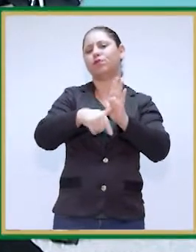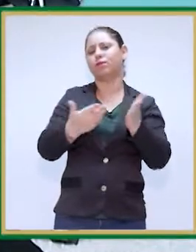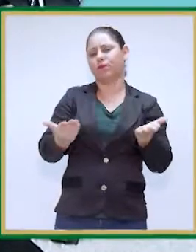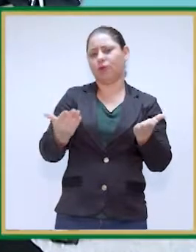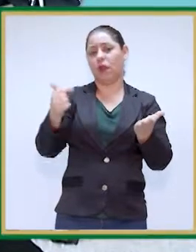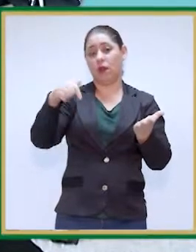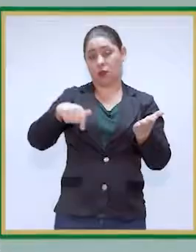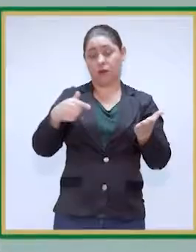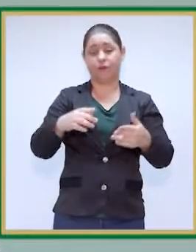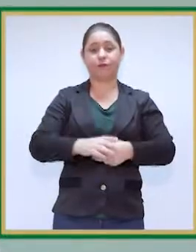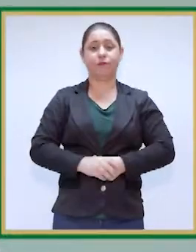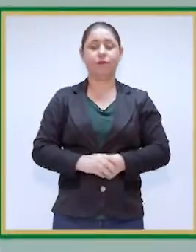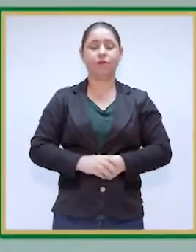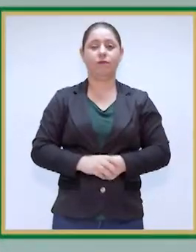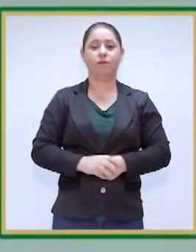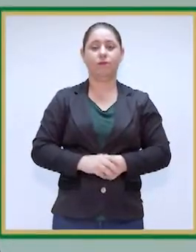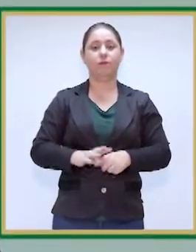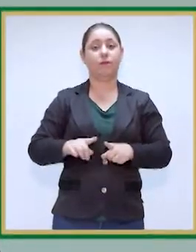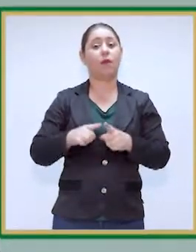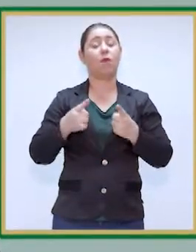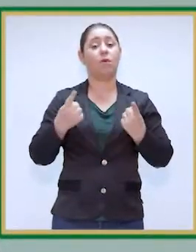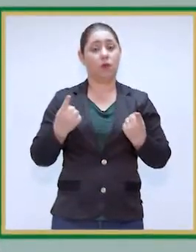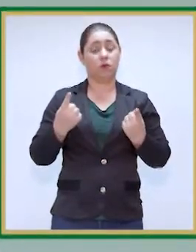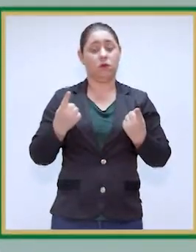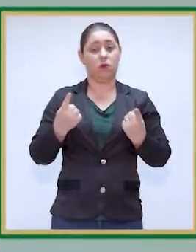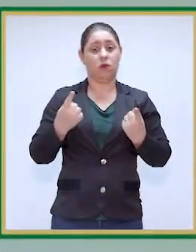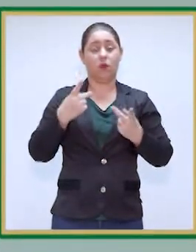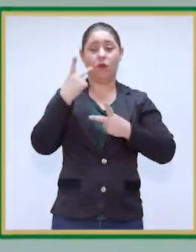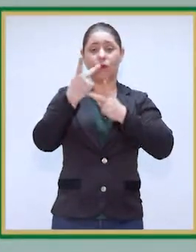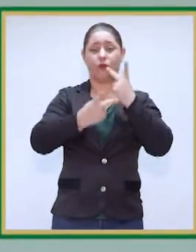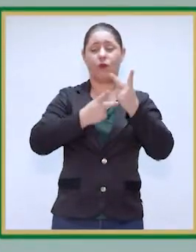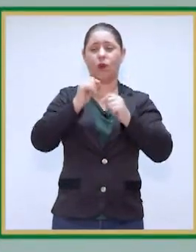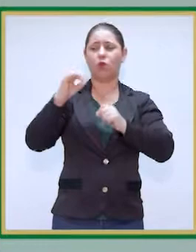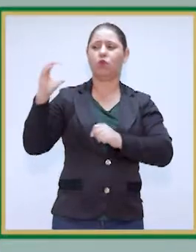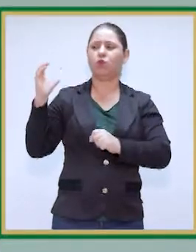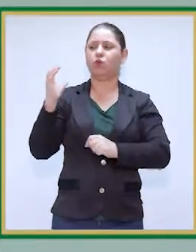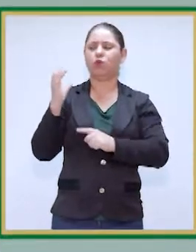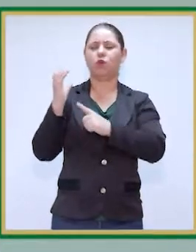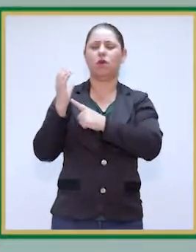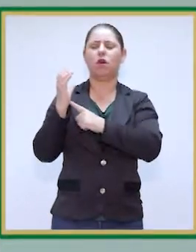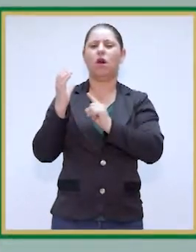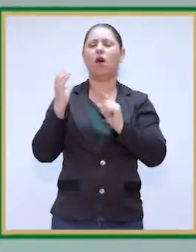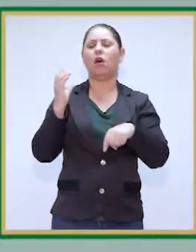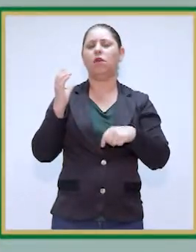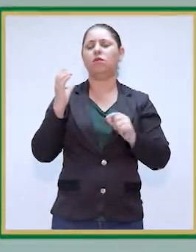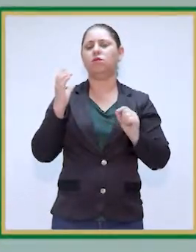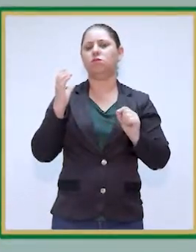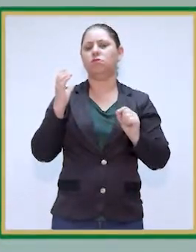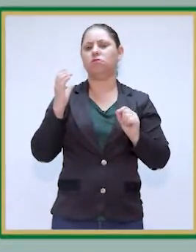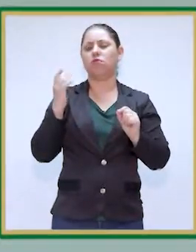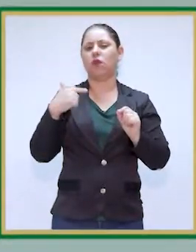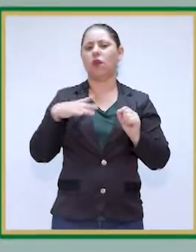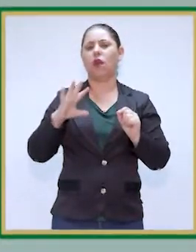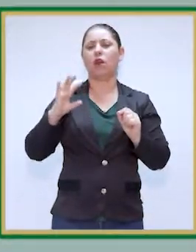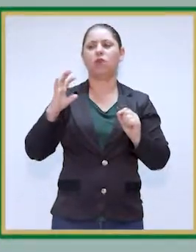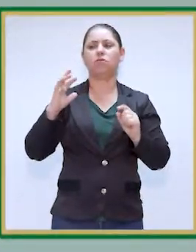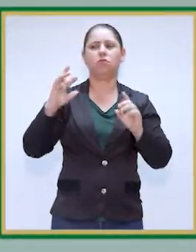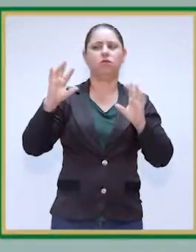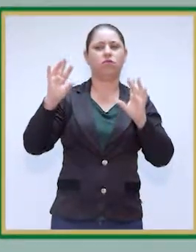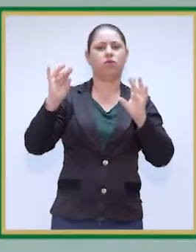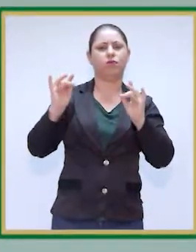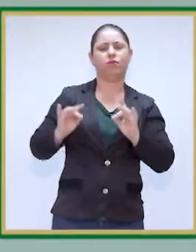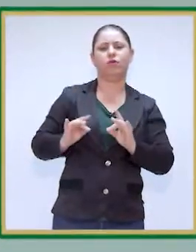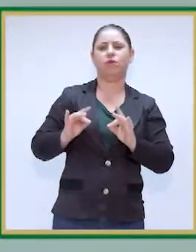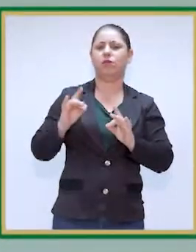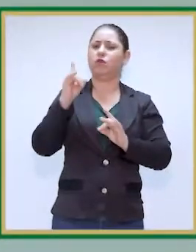evento. Mas quando a gente fala de criminalidade, que é um evento complexo, né, que envolve